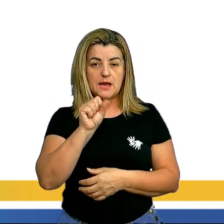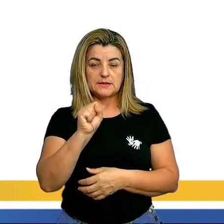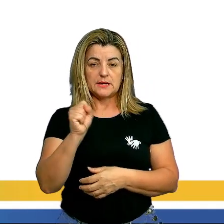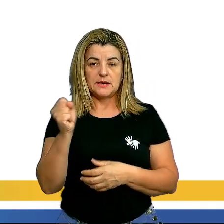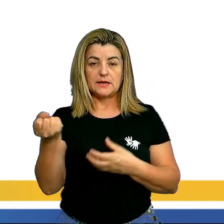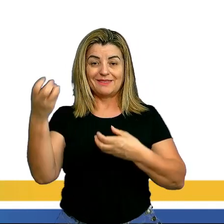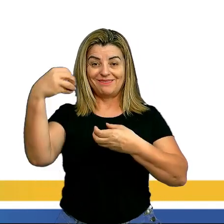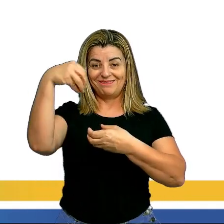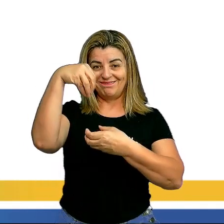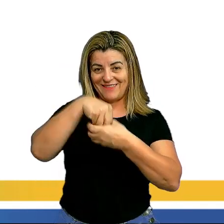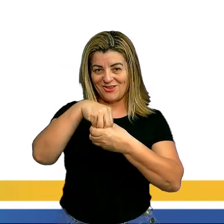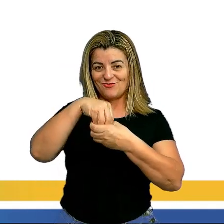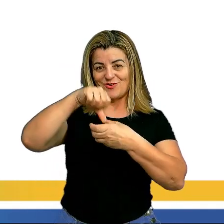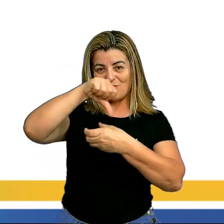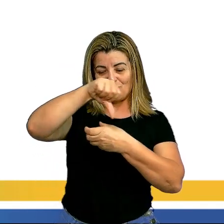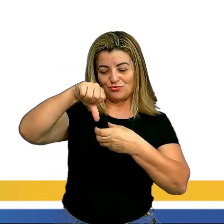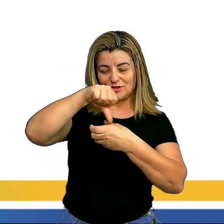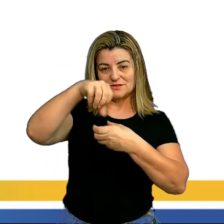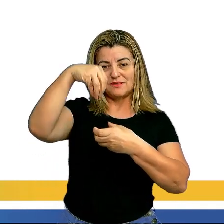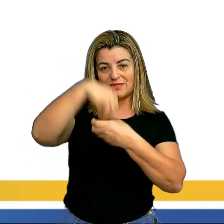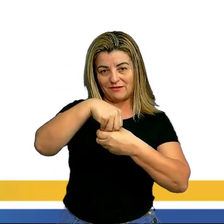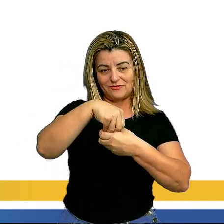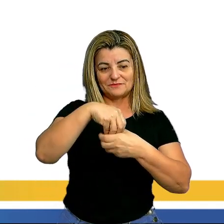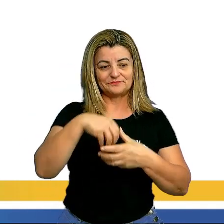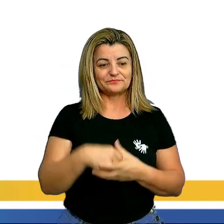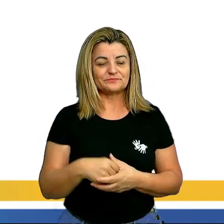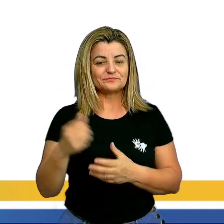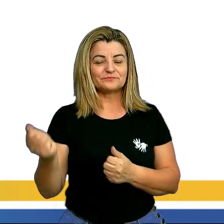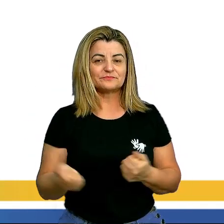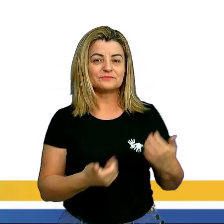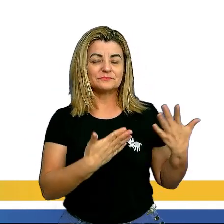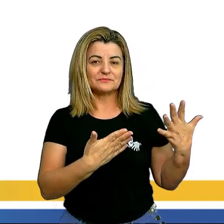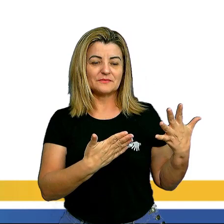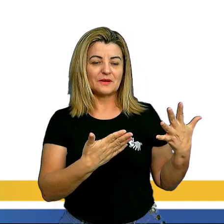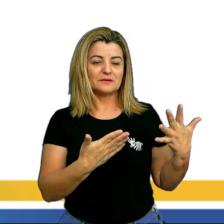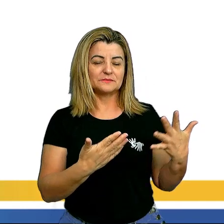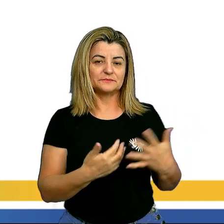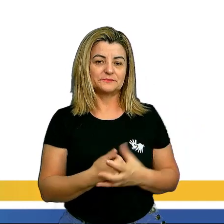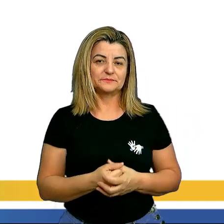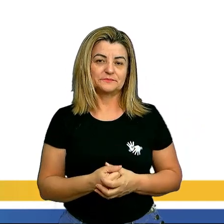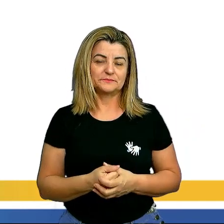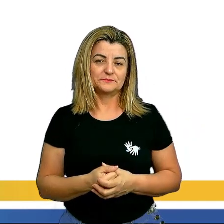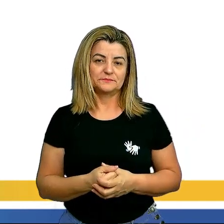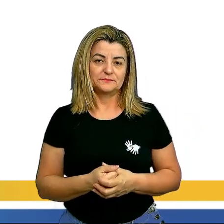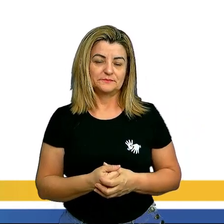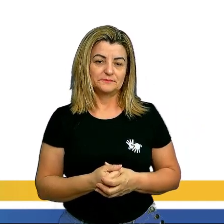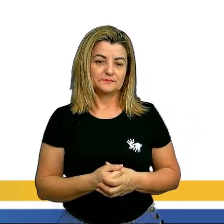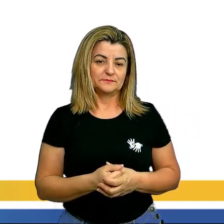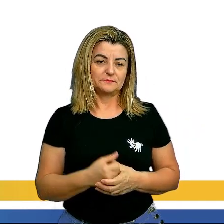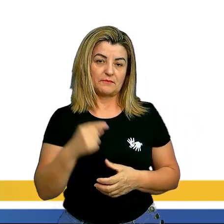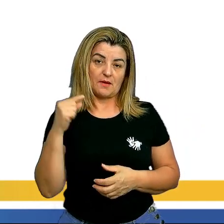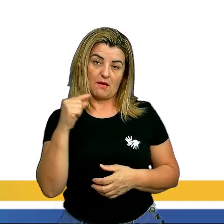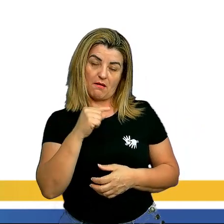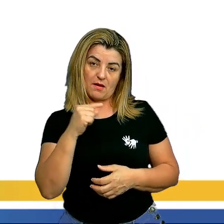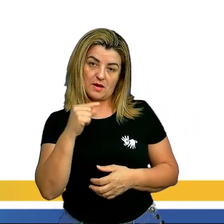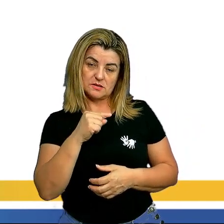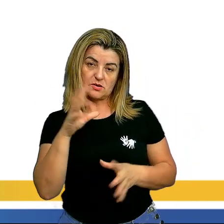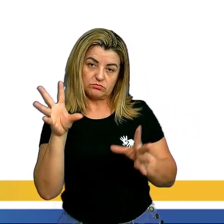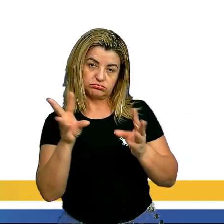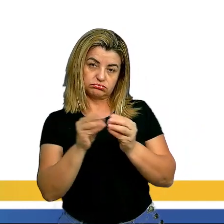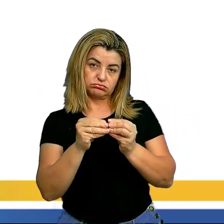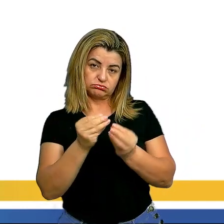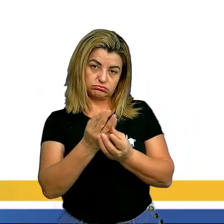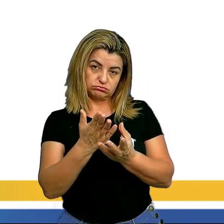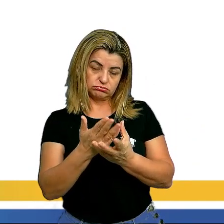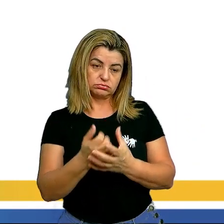né? Mudança na própria população. E aí a especiação completa tá aqui, tá? Então esse aí acaba sendo um resumo para